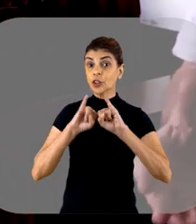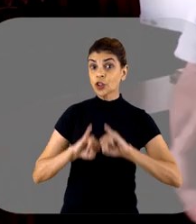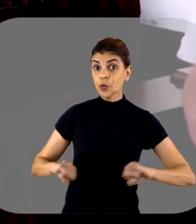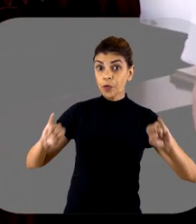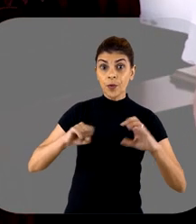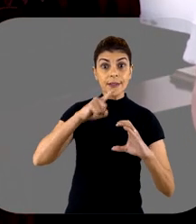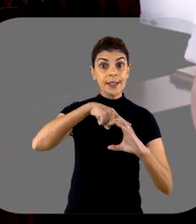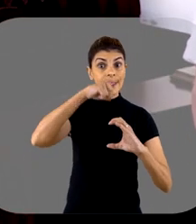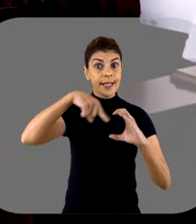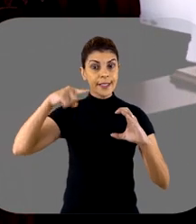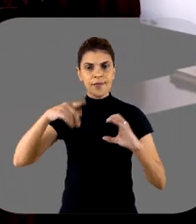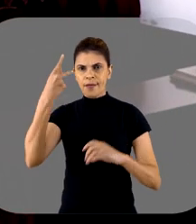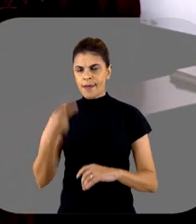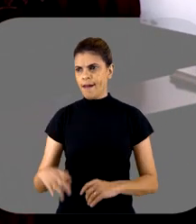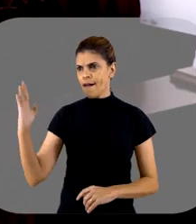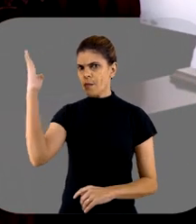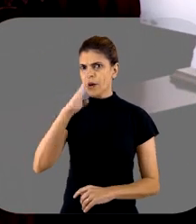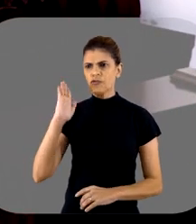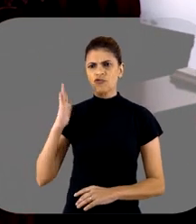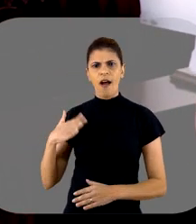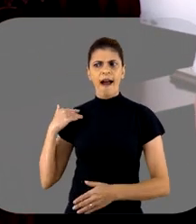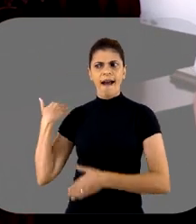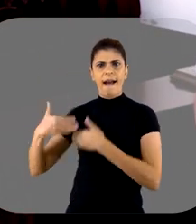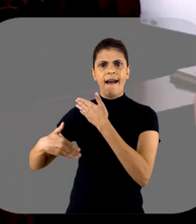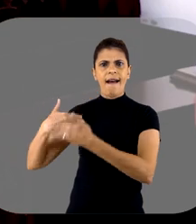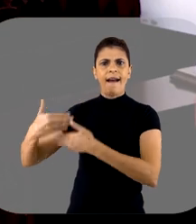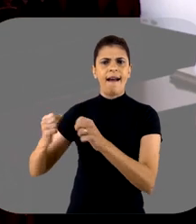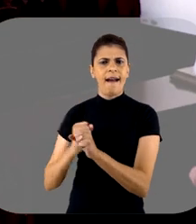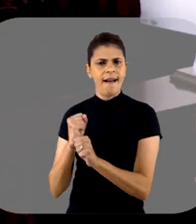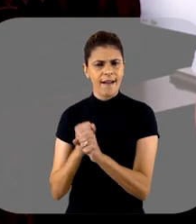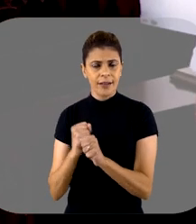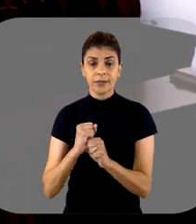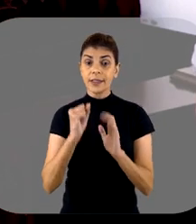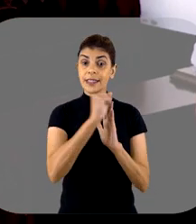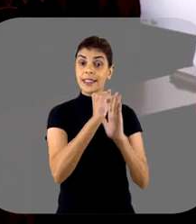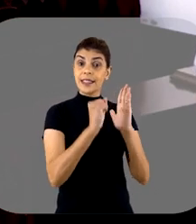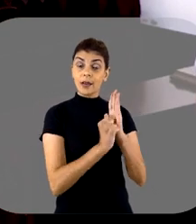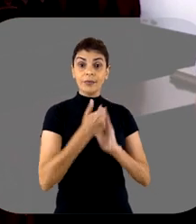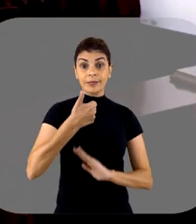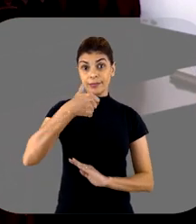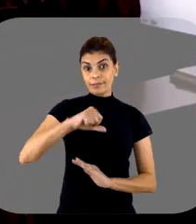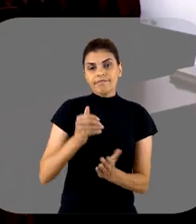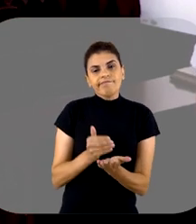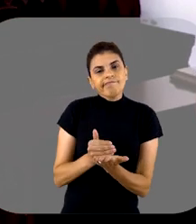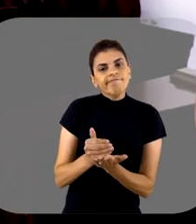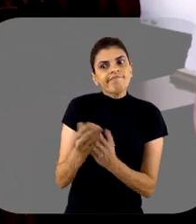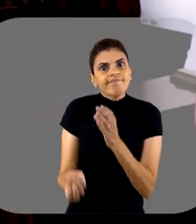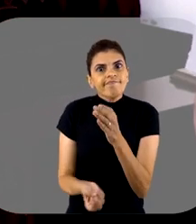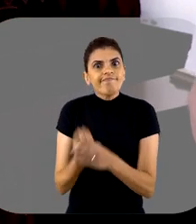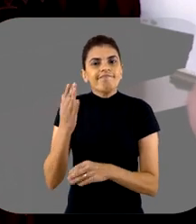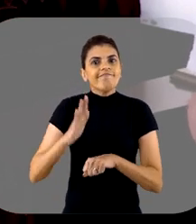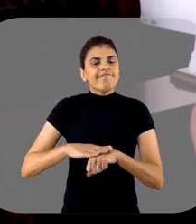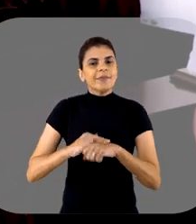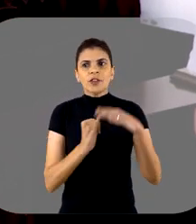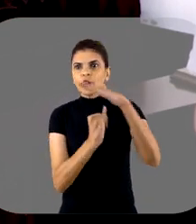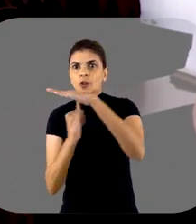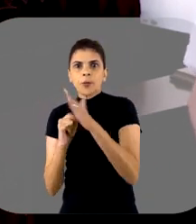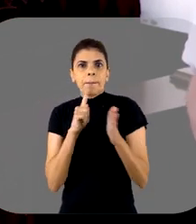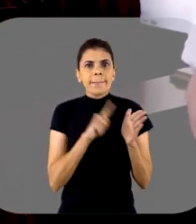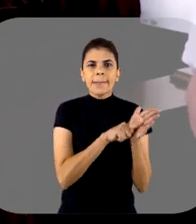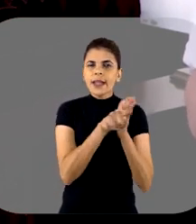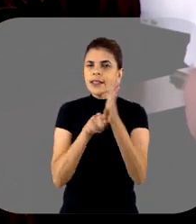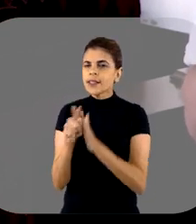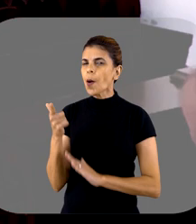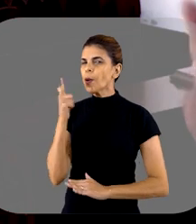a divulgação científica no Brasil já começou há muito tempo. Na realidade, ela vem do século XIX, nas primeiras iniciativas de se criar aqui instituições de